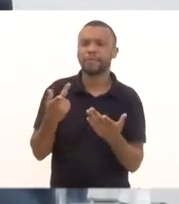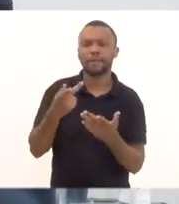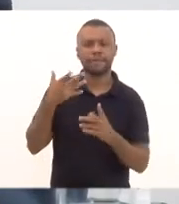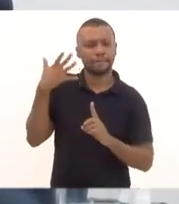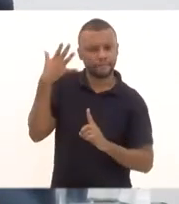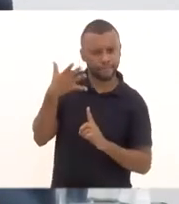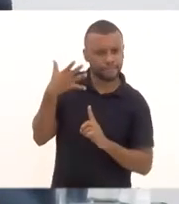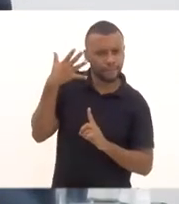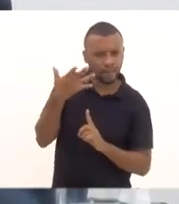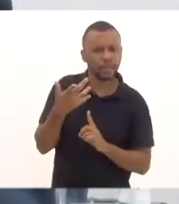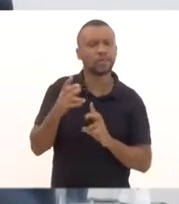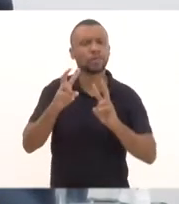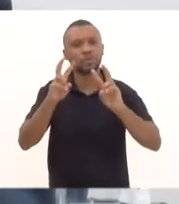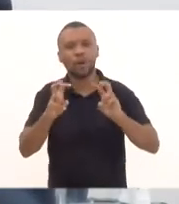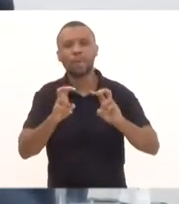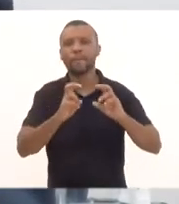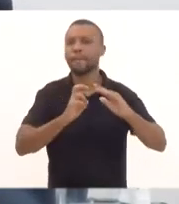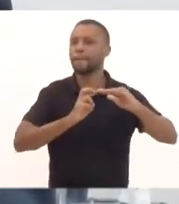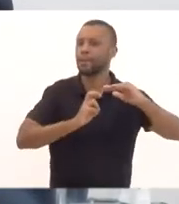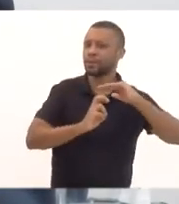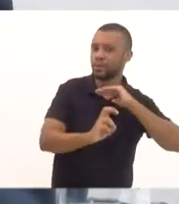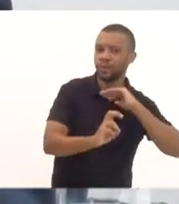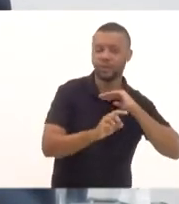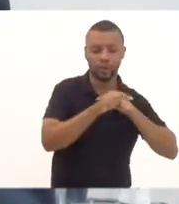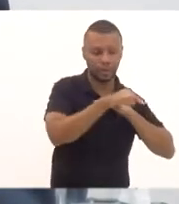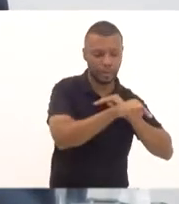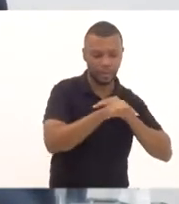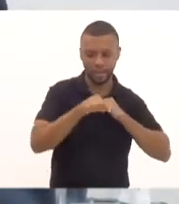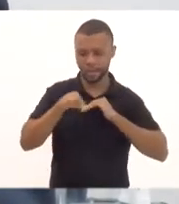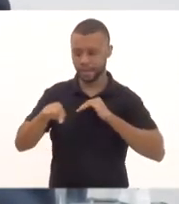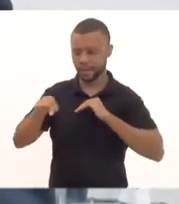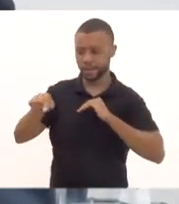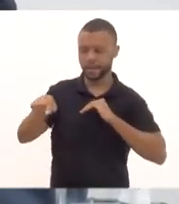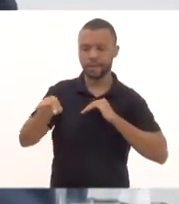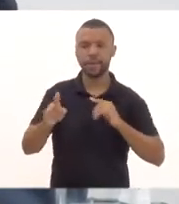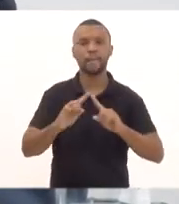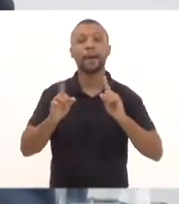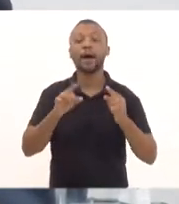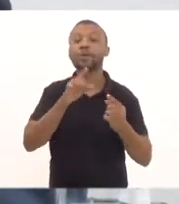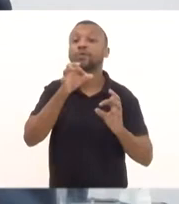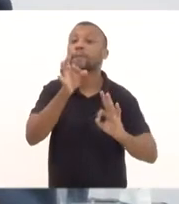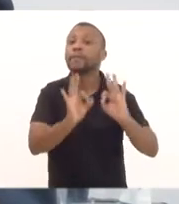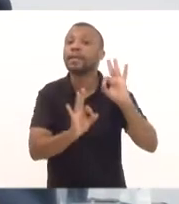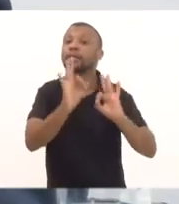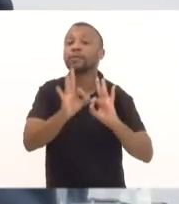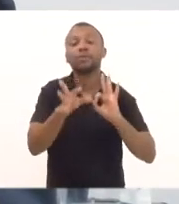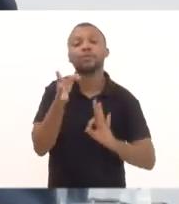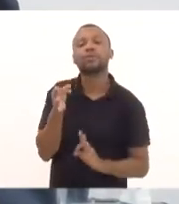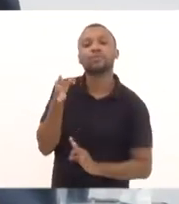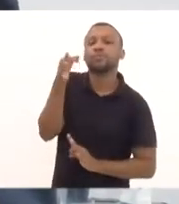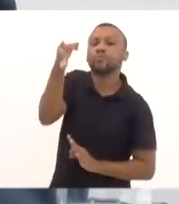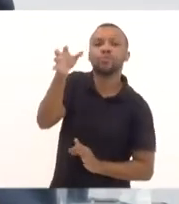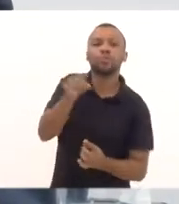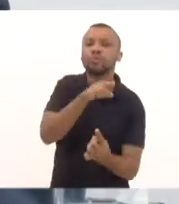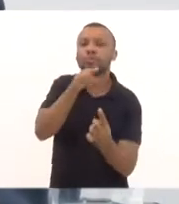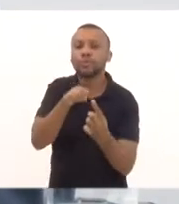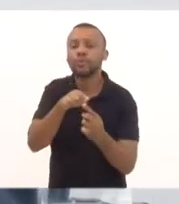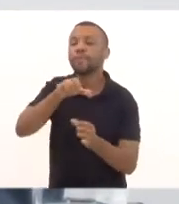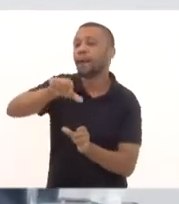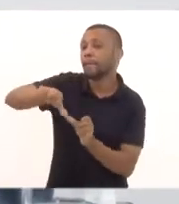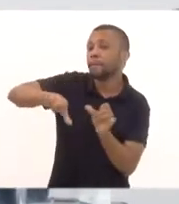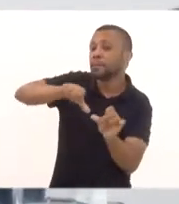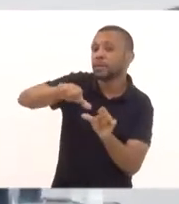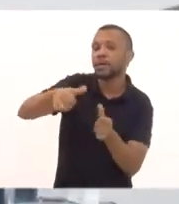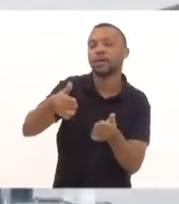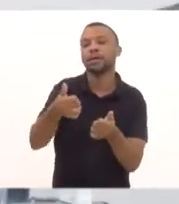paqueta-rj Quais são os investimentos programados para modernização das estações para a segurança para a questão